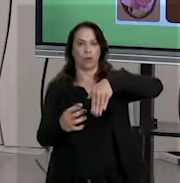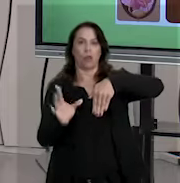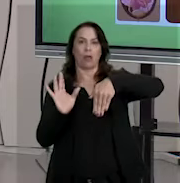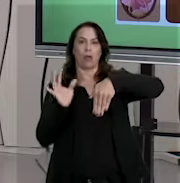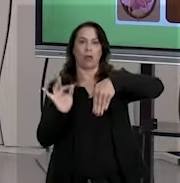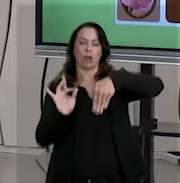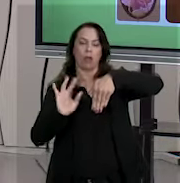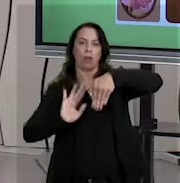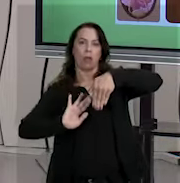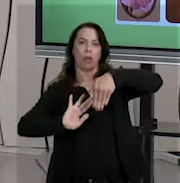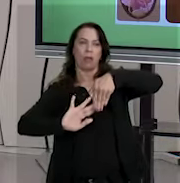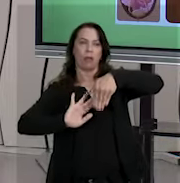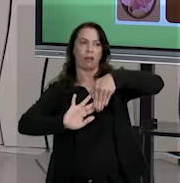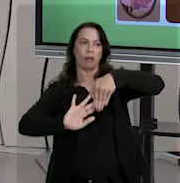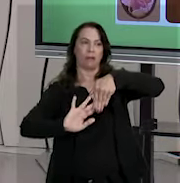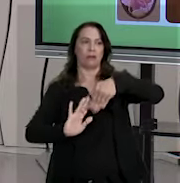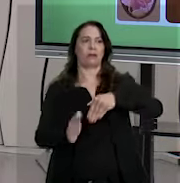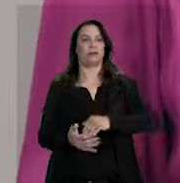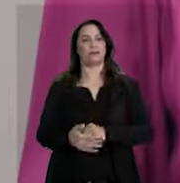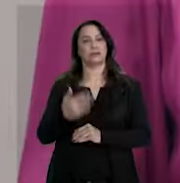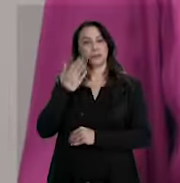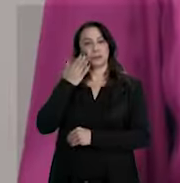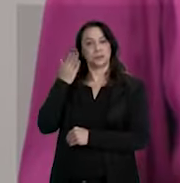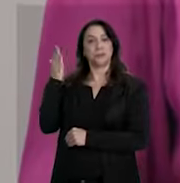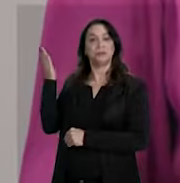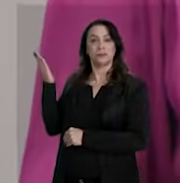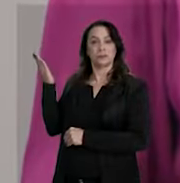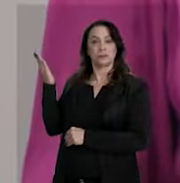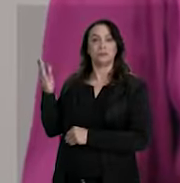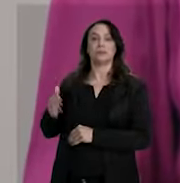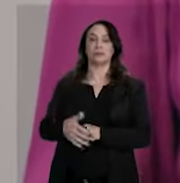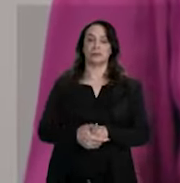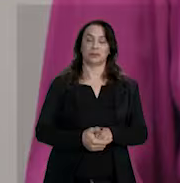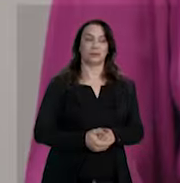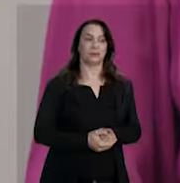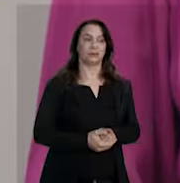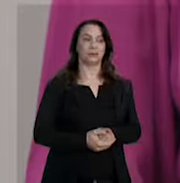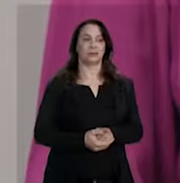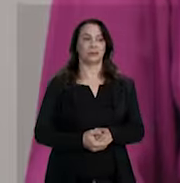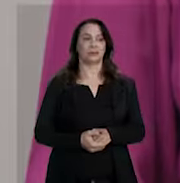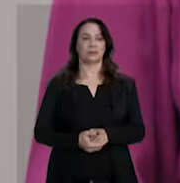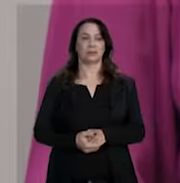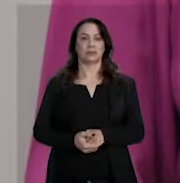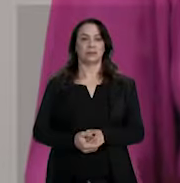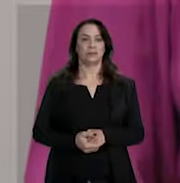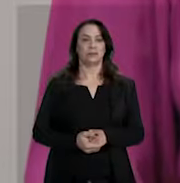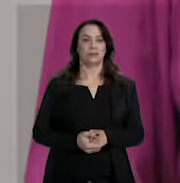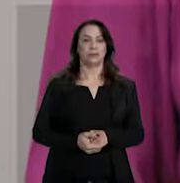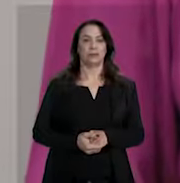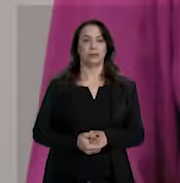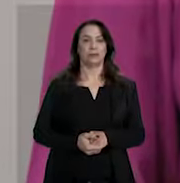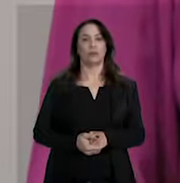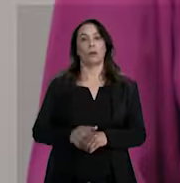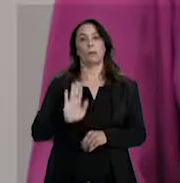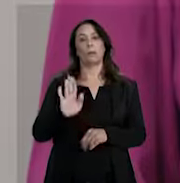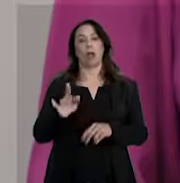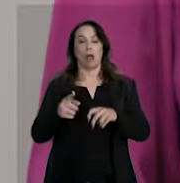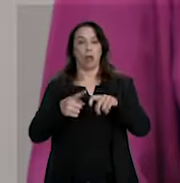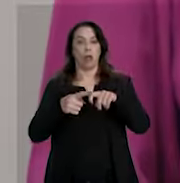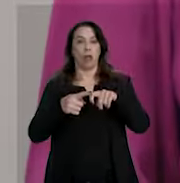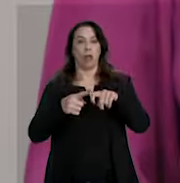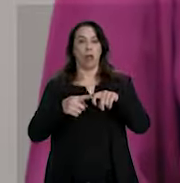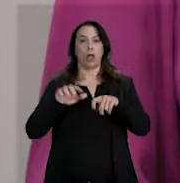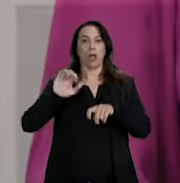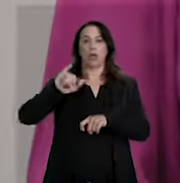Então, nós vamos colar as pernas na parte de trás. E a articulação do nosso joelho, ela não é como a do braço, não vai fazer